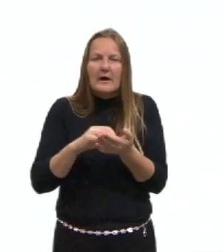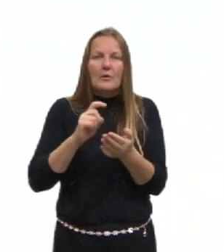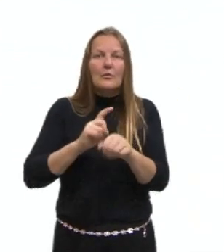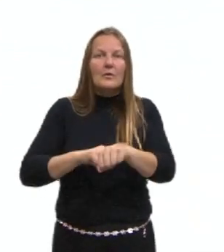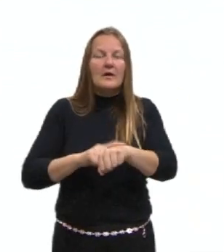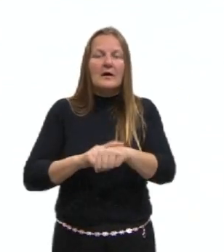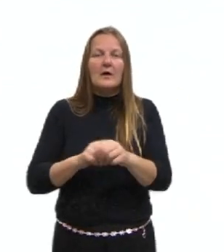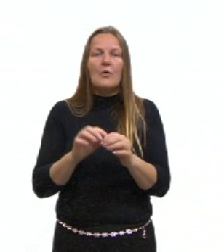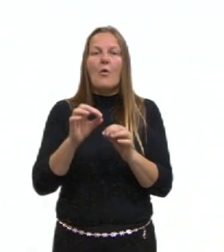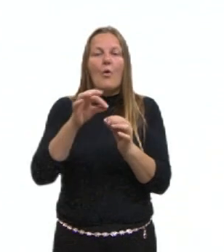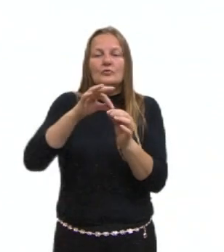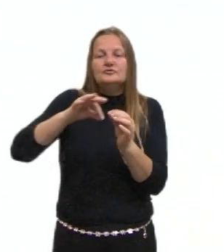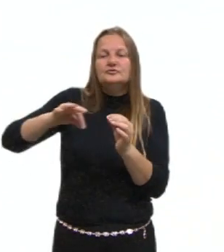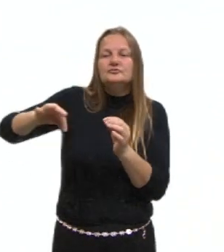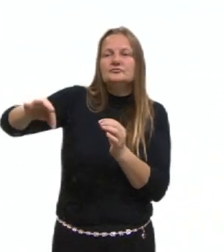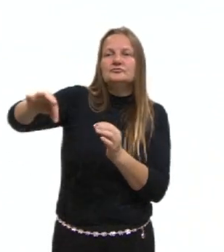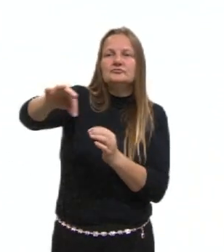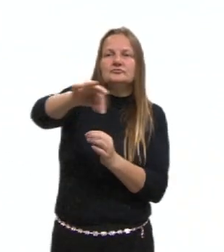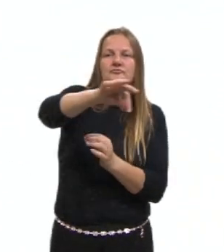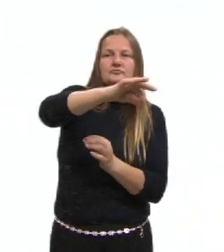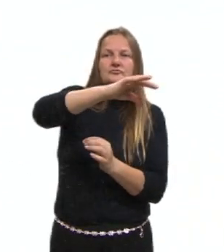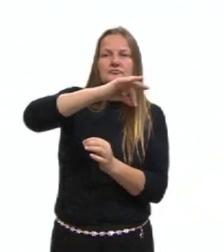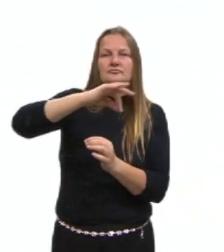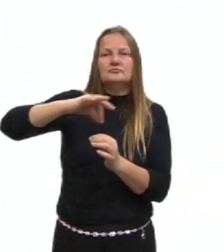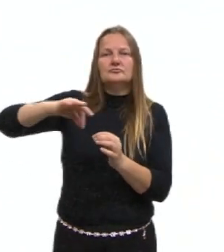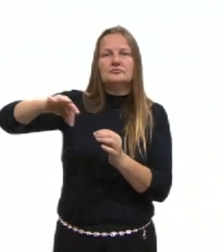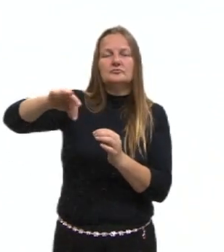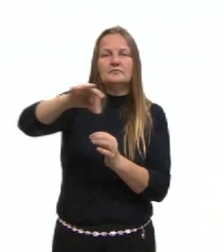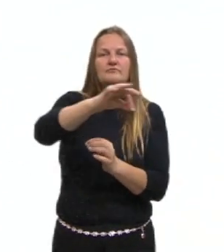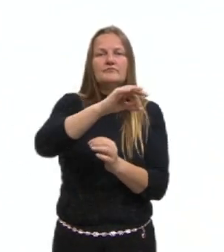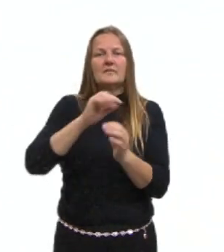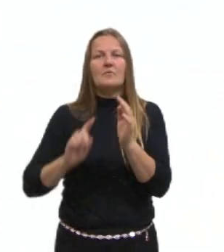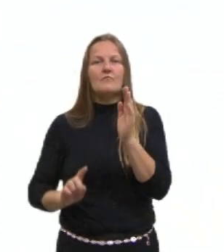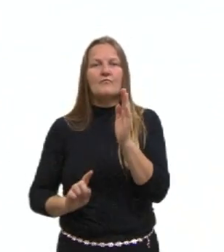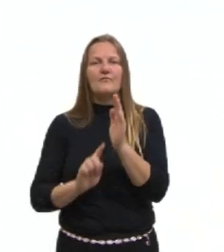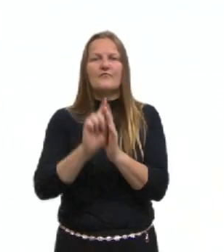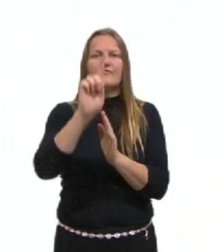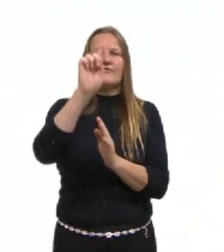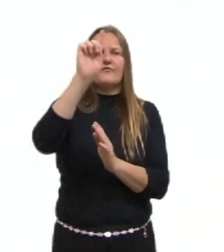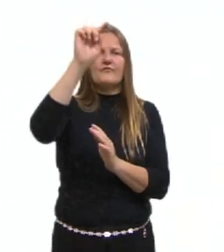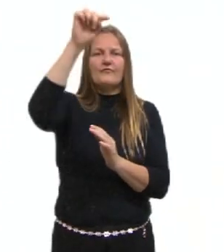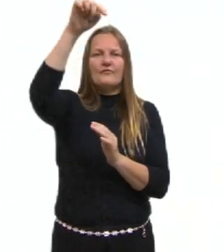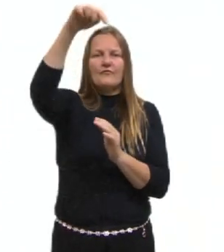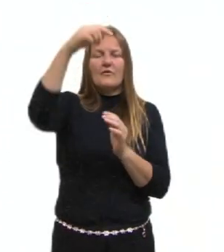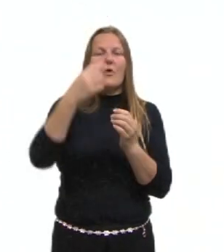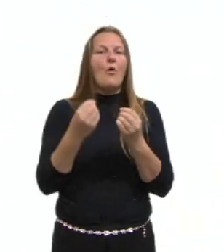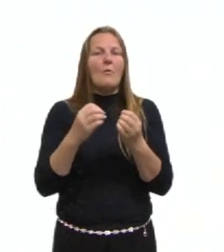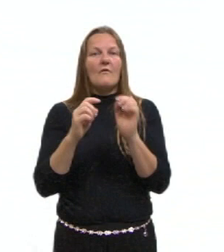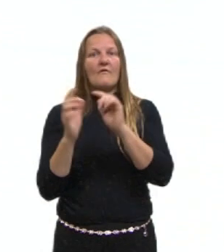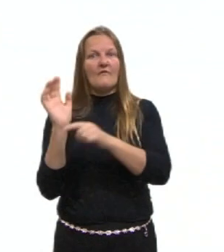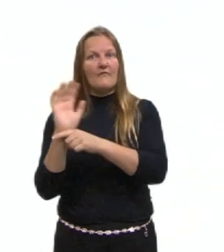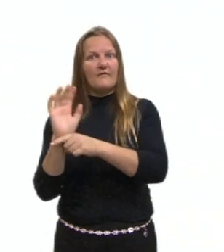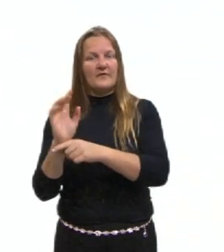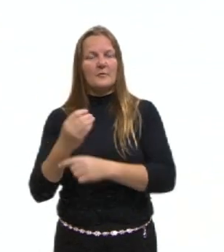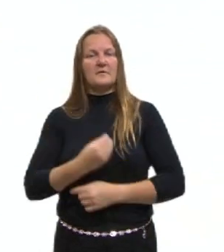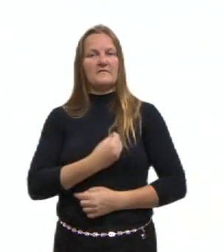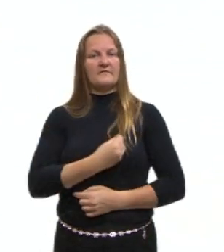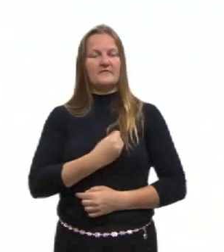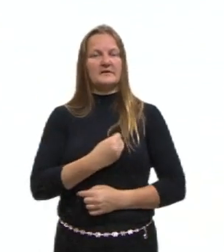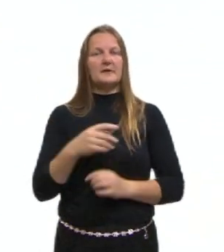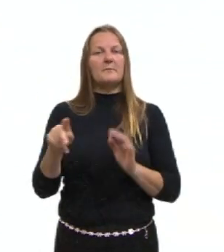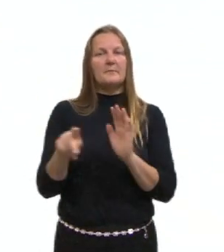a rota desse lançamento. Né? Então, é algo bem impressionante que acontece no filme e mostra como é que foi a vida dessas